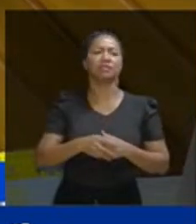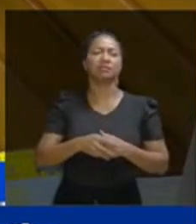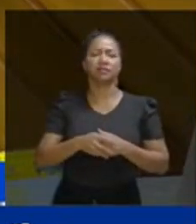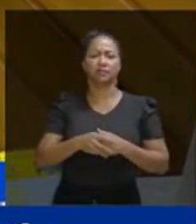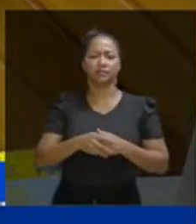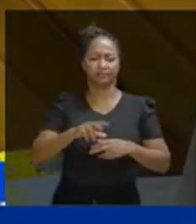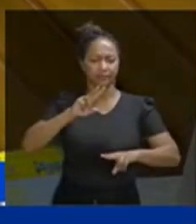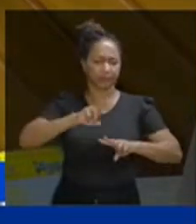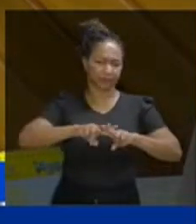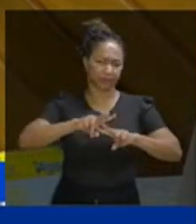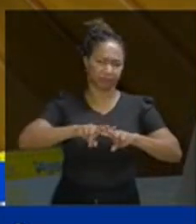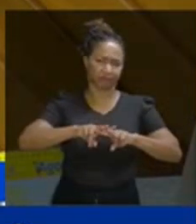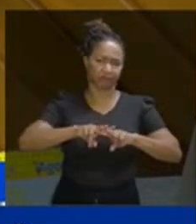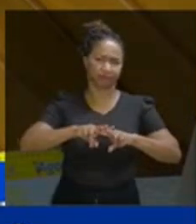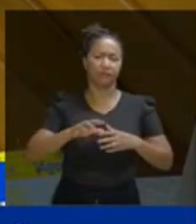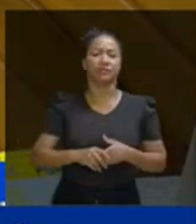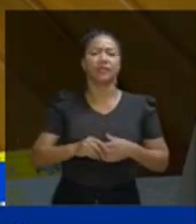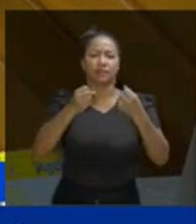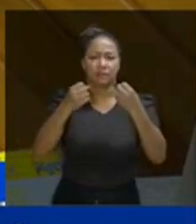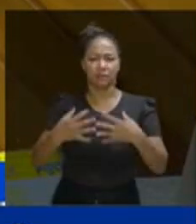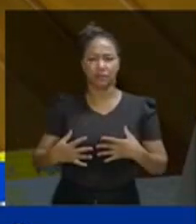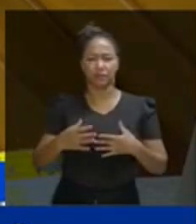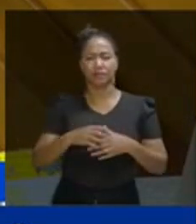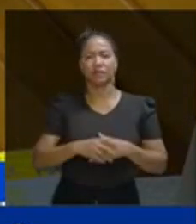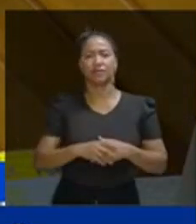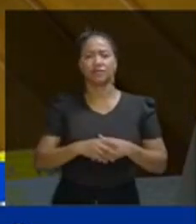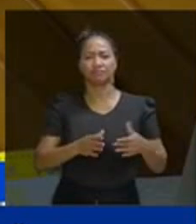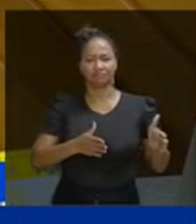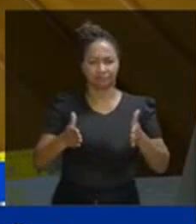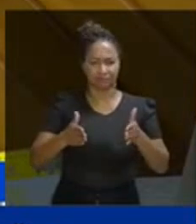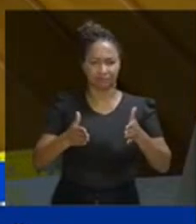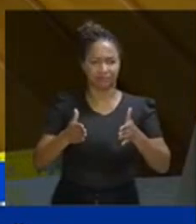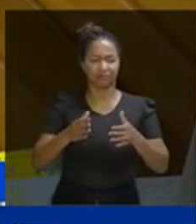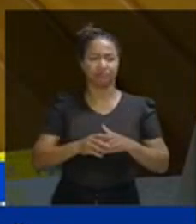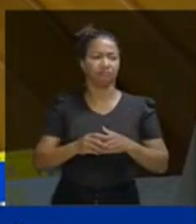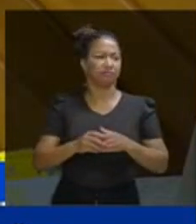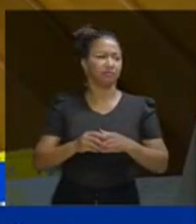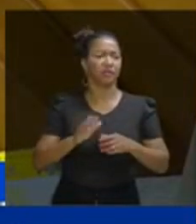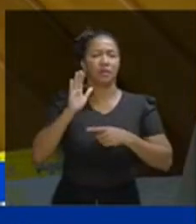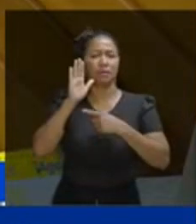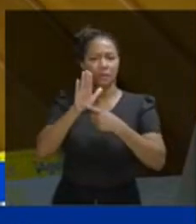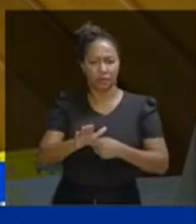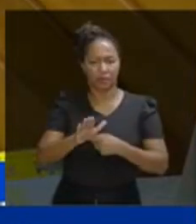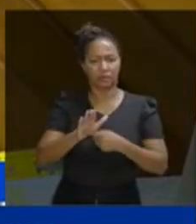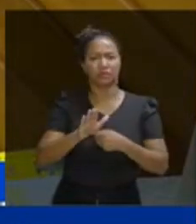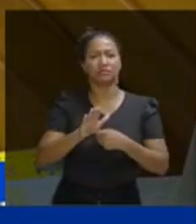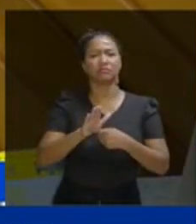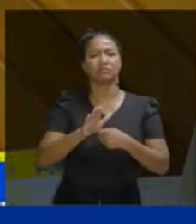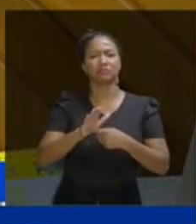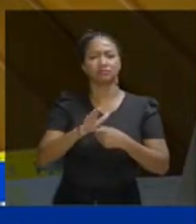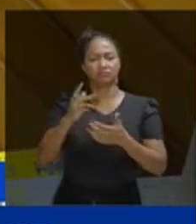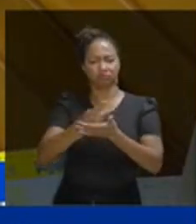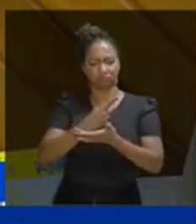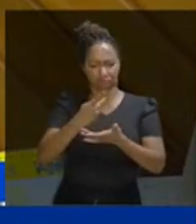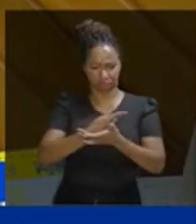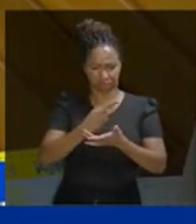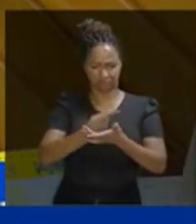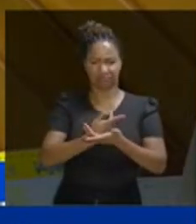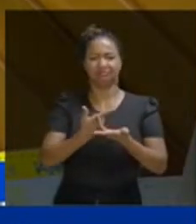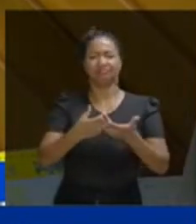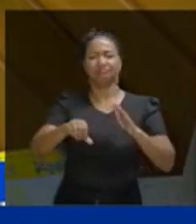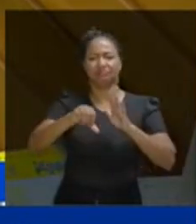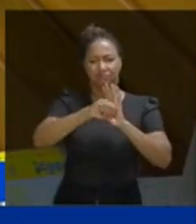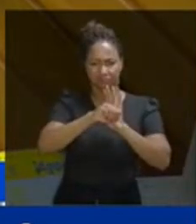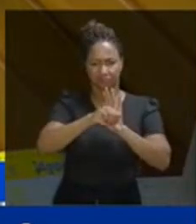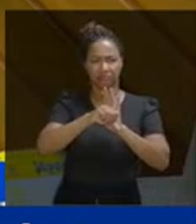segregação preventiva. Ademais, a contemporaneidade da medida se mostra porquanto a prática delituosa tem